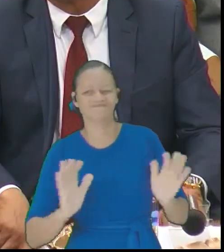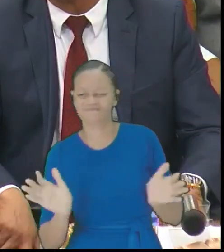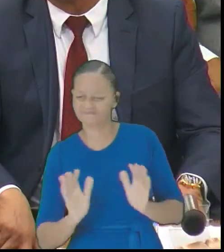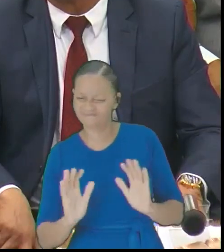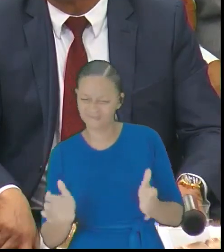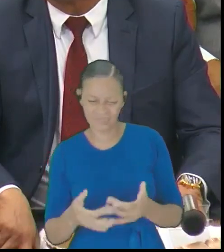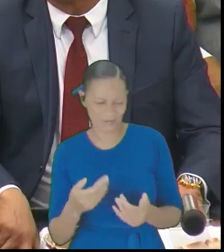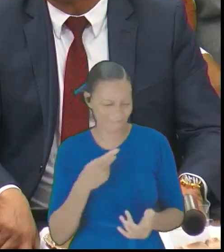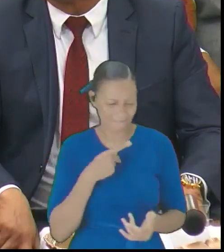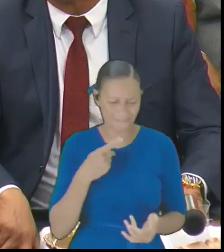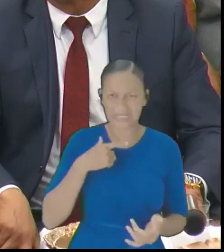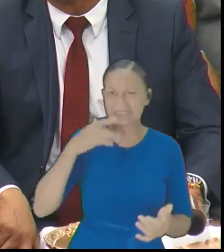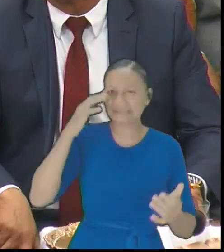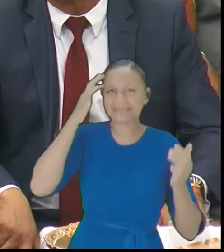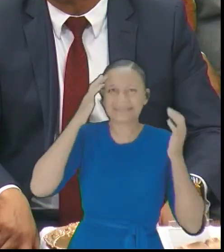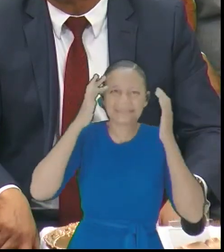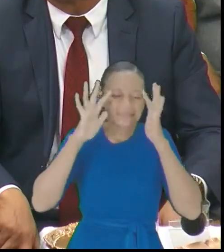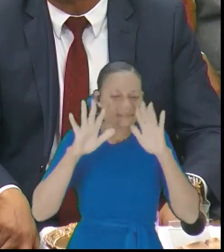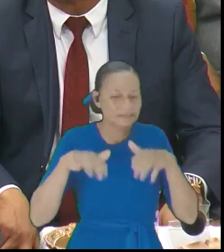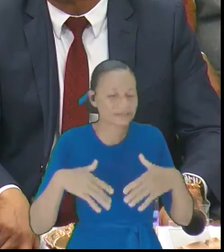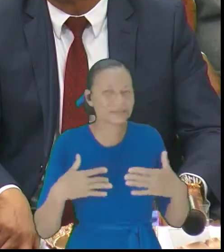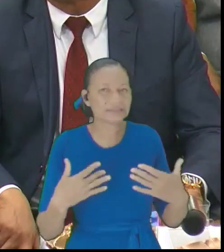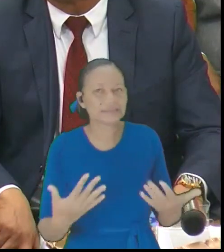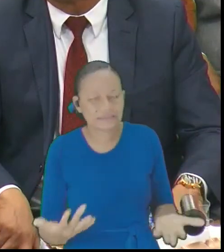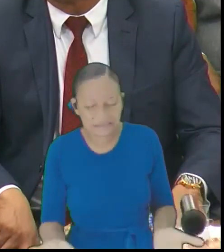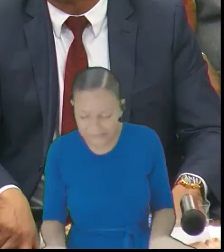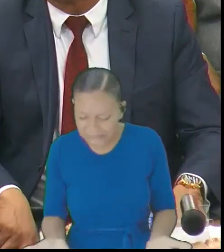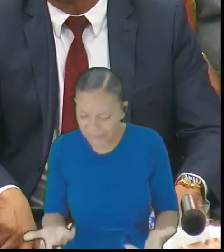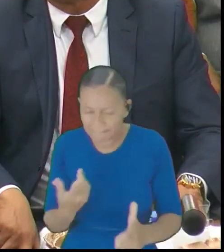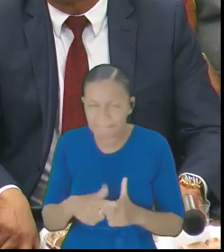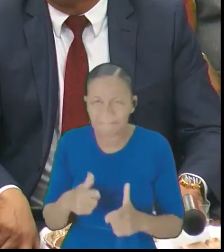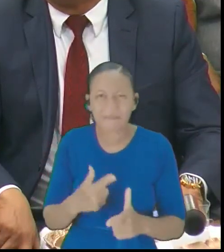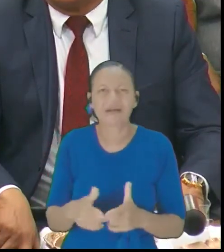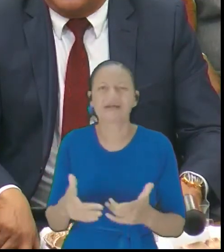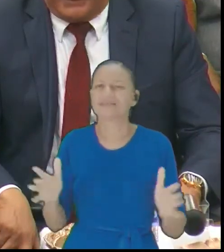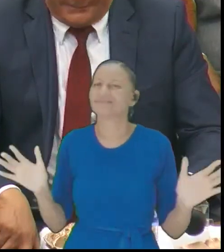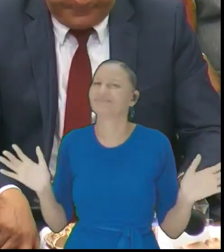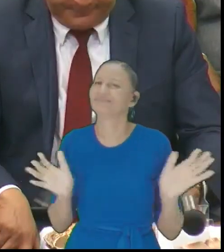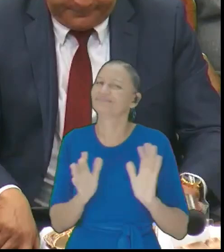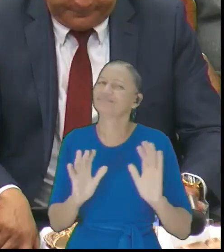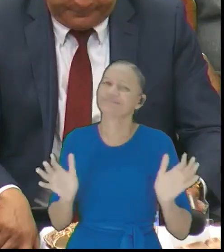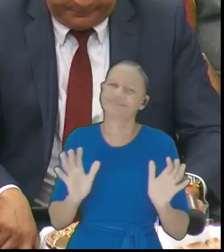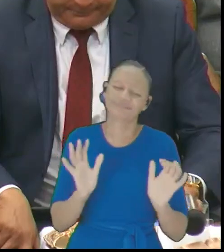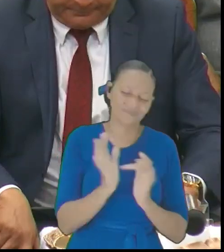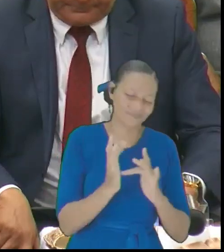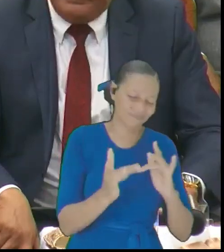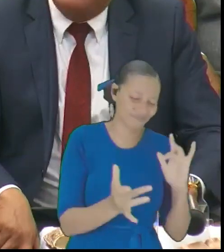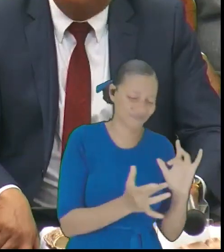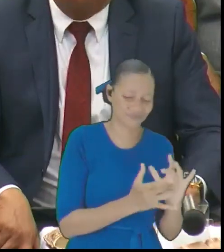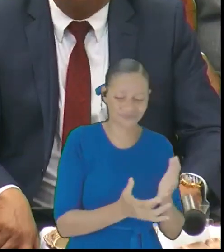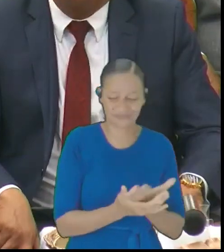Pastor, mas é que o senhor não sabe o tamanho do problema. Tem um Cristo aqui disposto a restaurar.